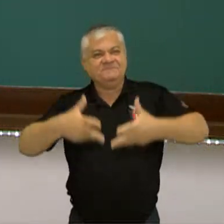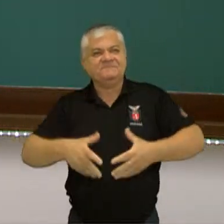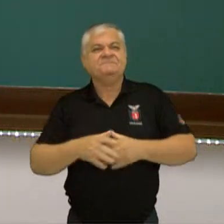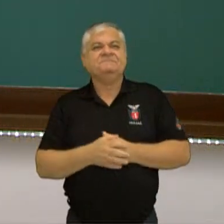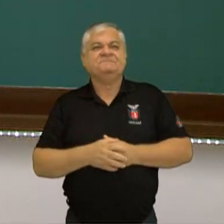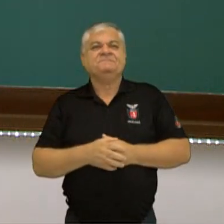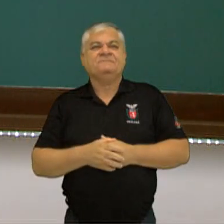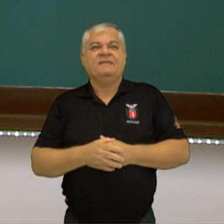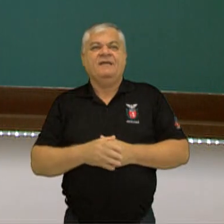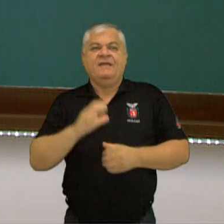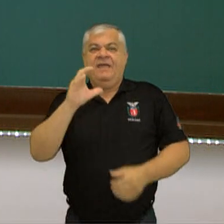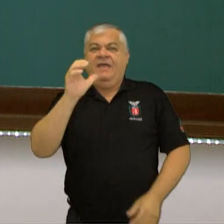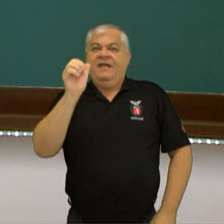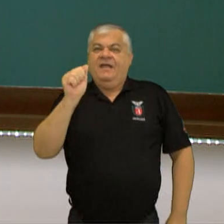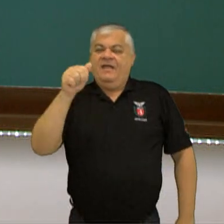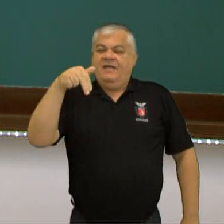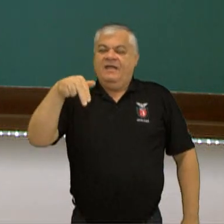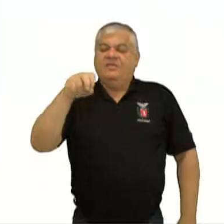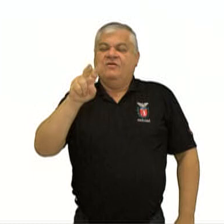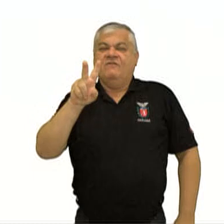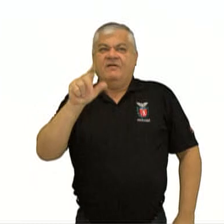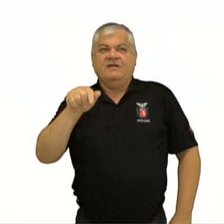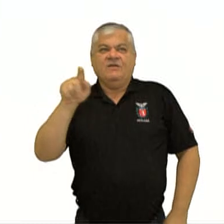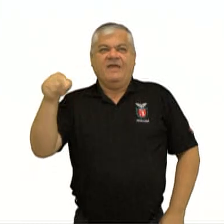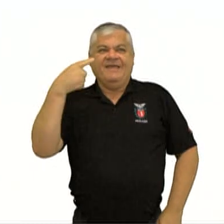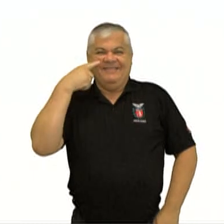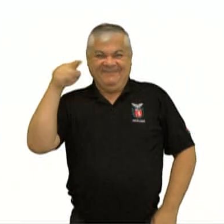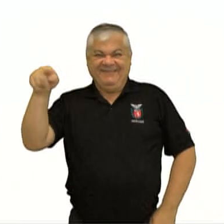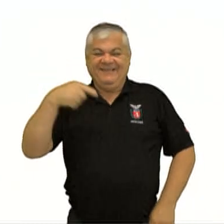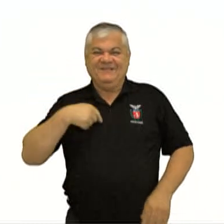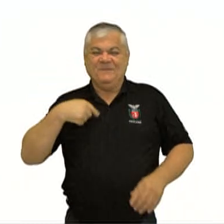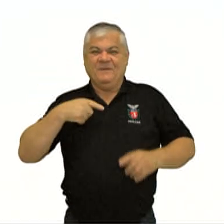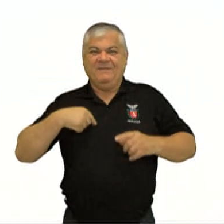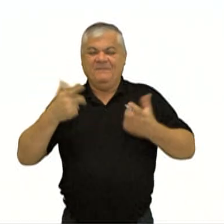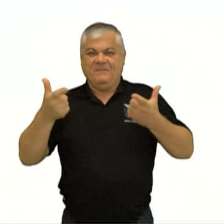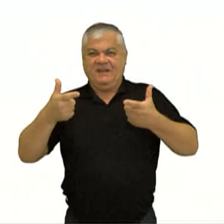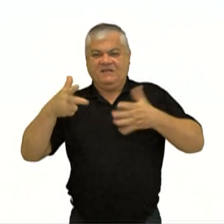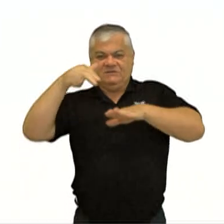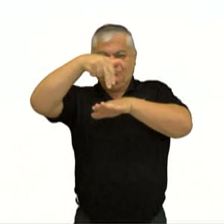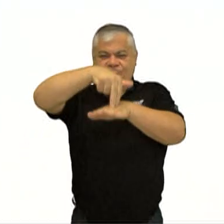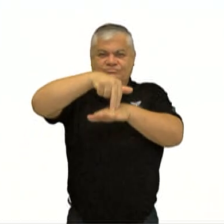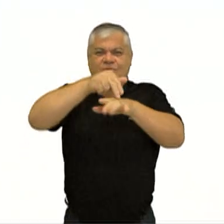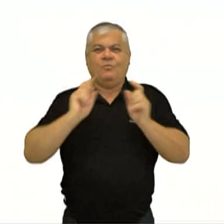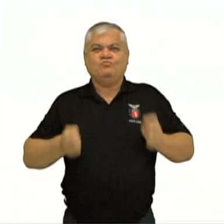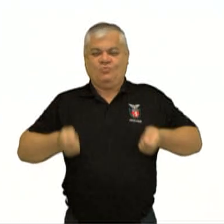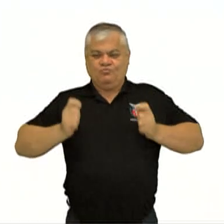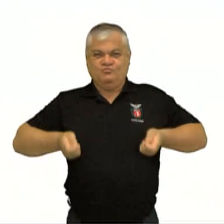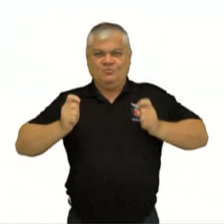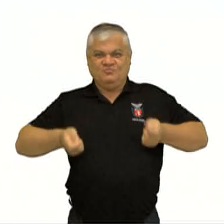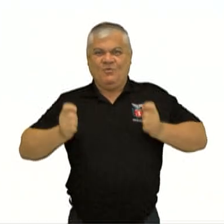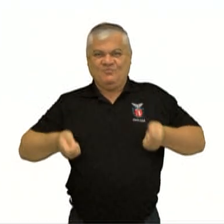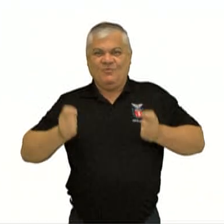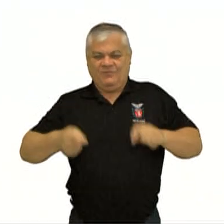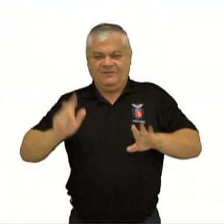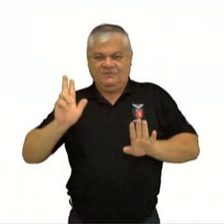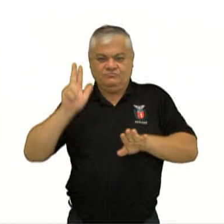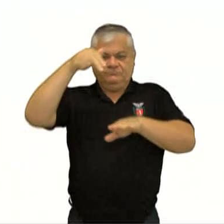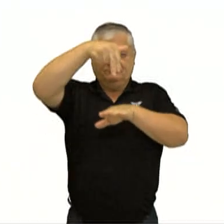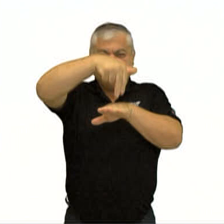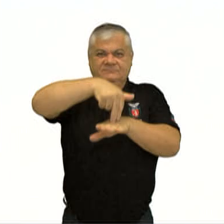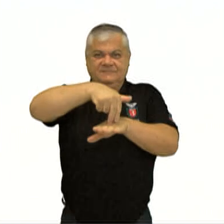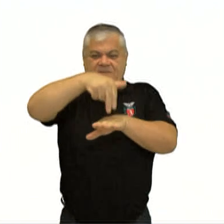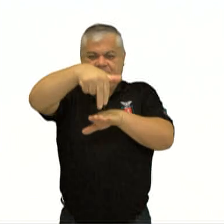é justamente essa espécie aqui, né, da carroça, que eles